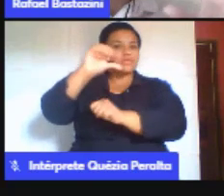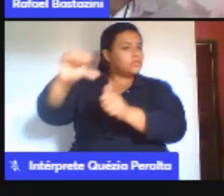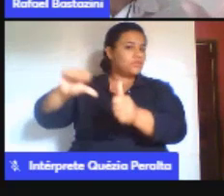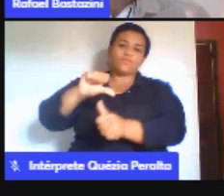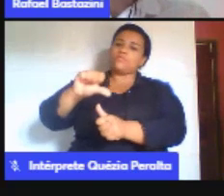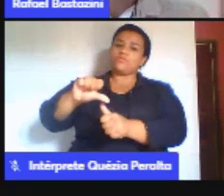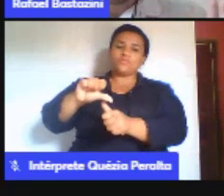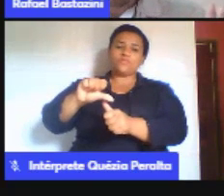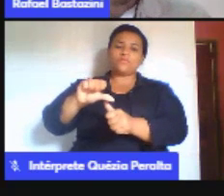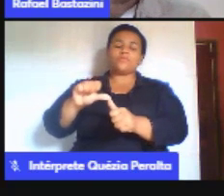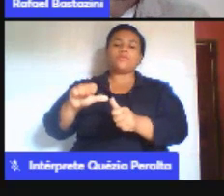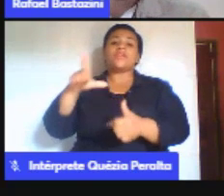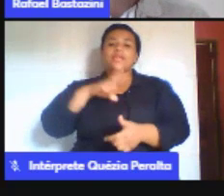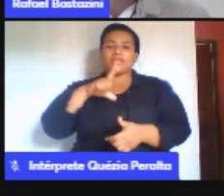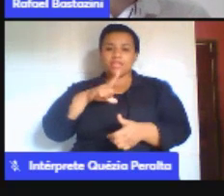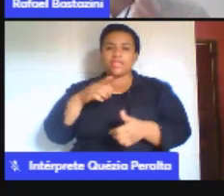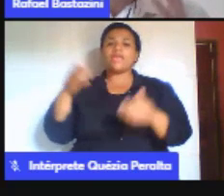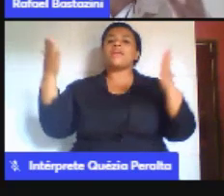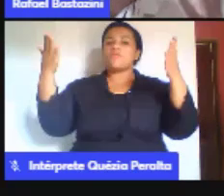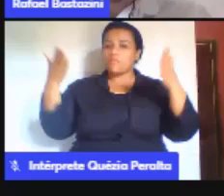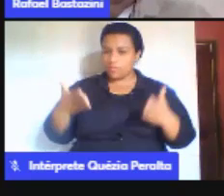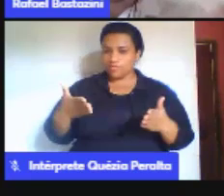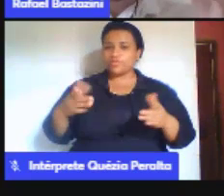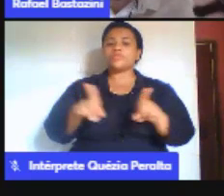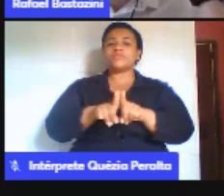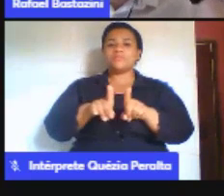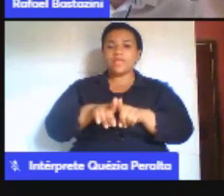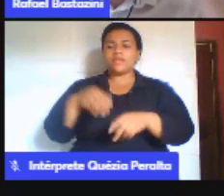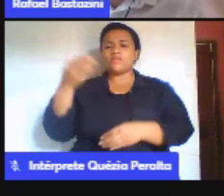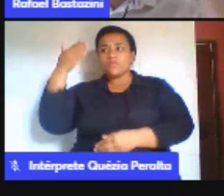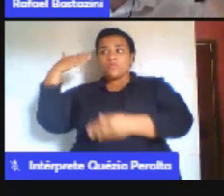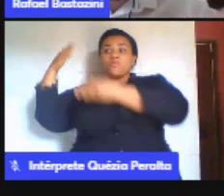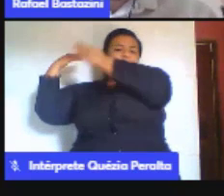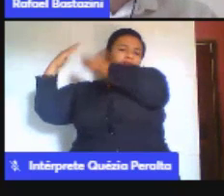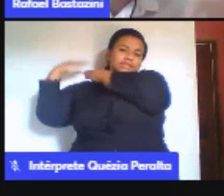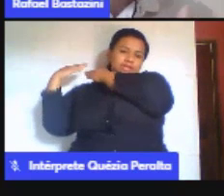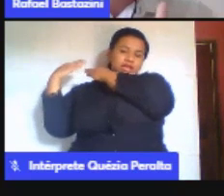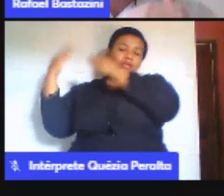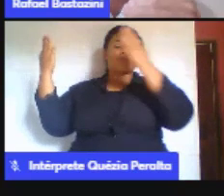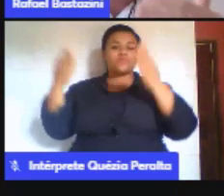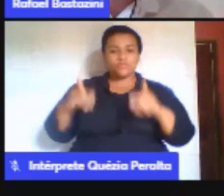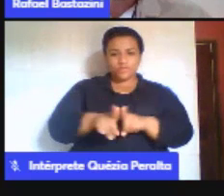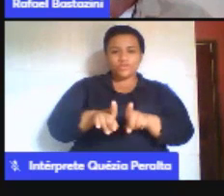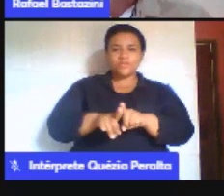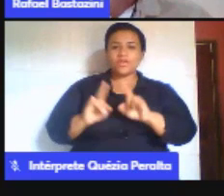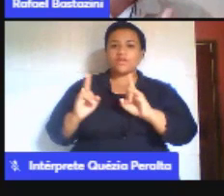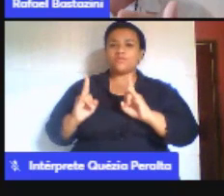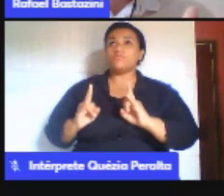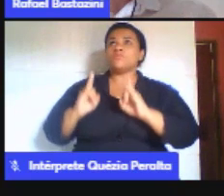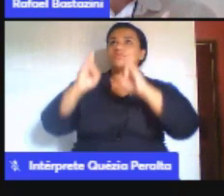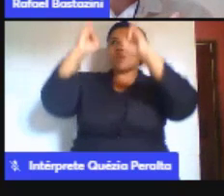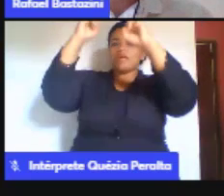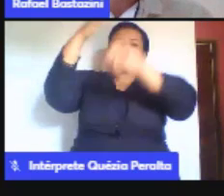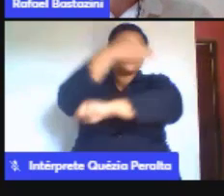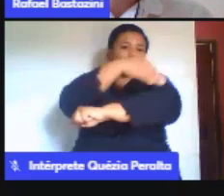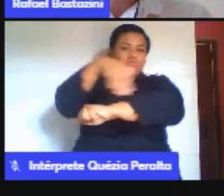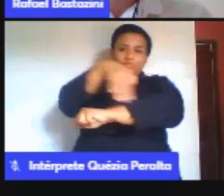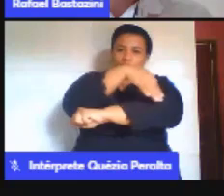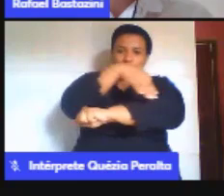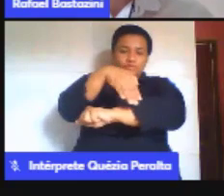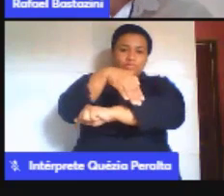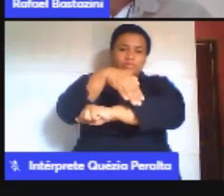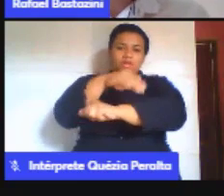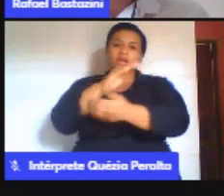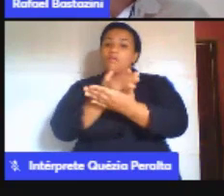Então, quando a gente pensa nas formas espaciais, nos prédios, nos edifícios, nas avenidas, nós tivemos